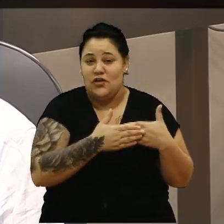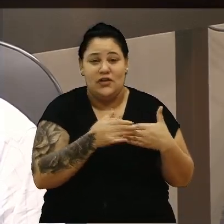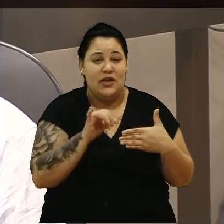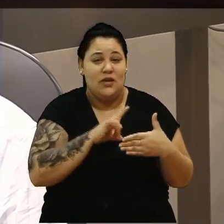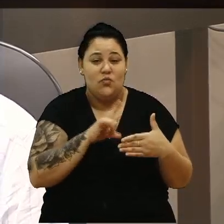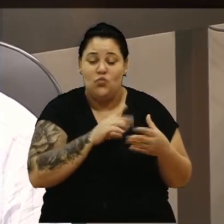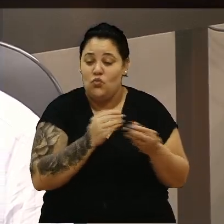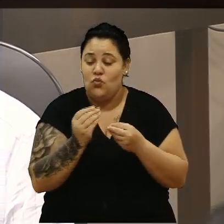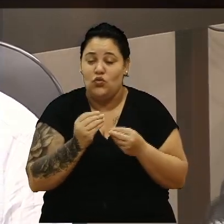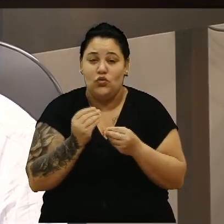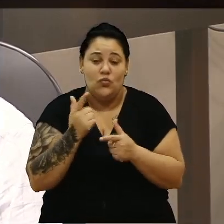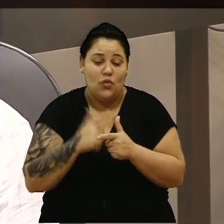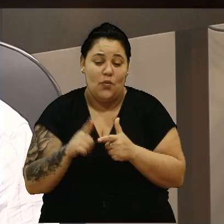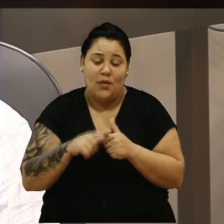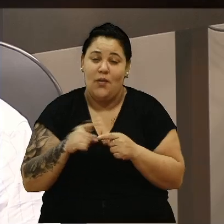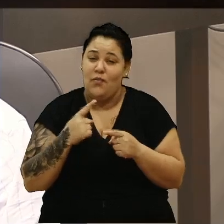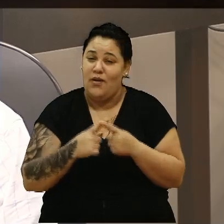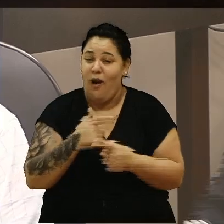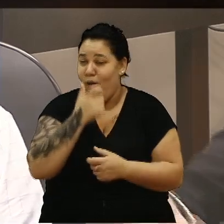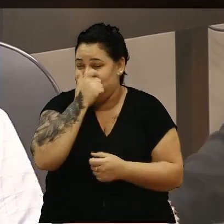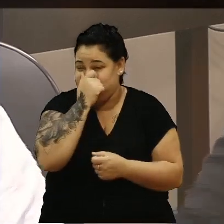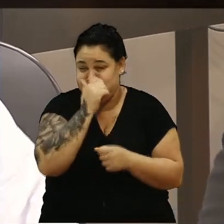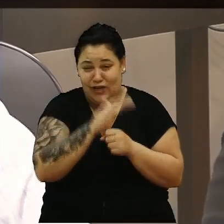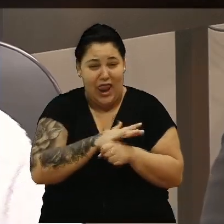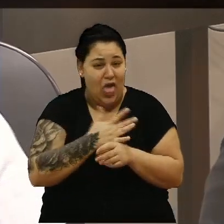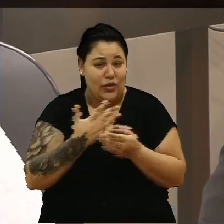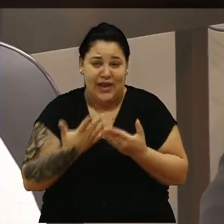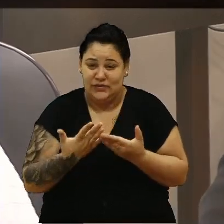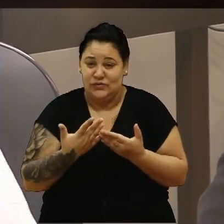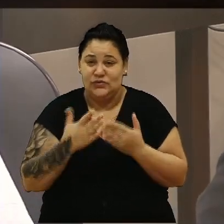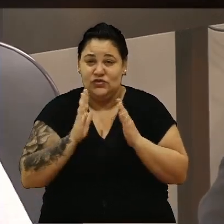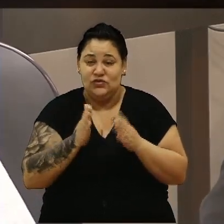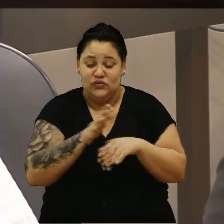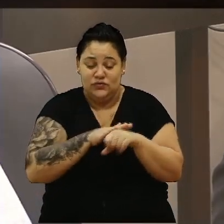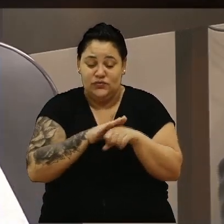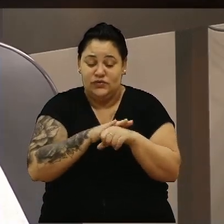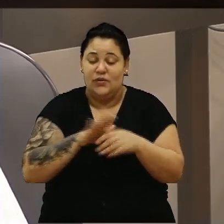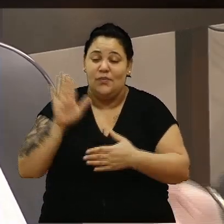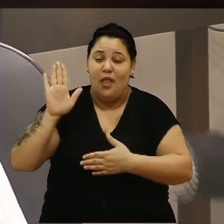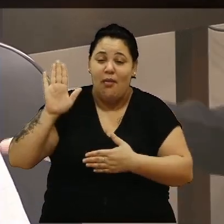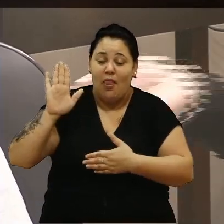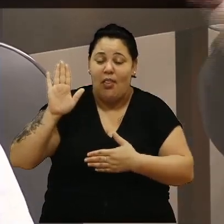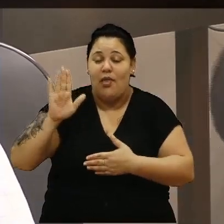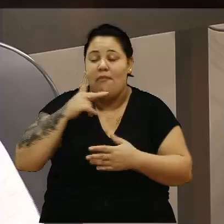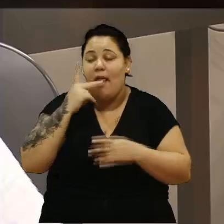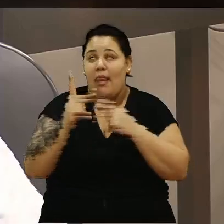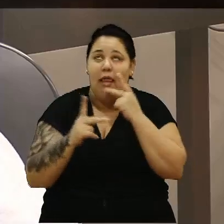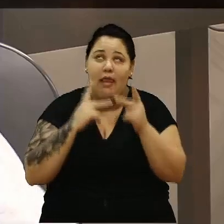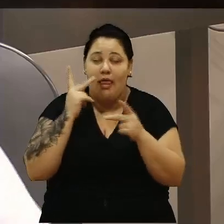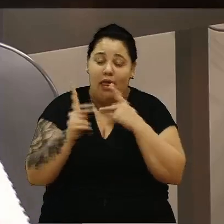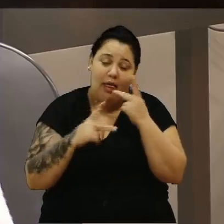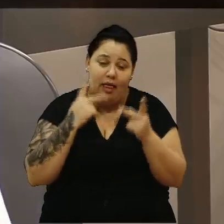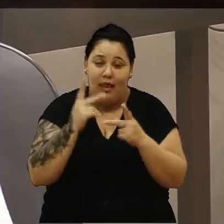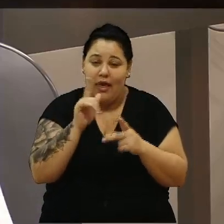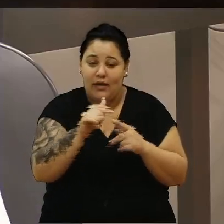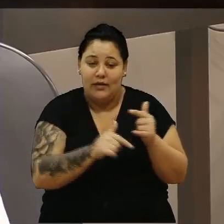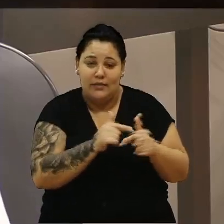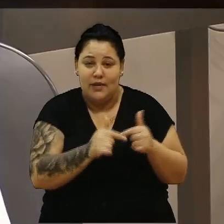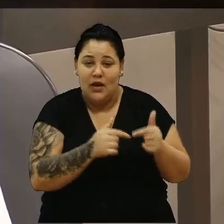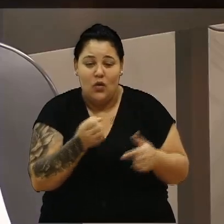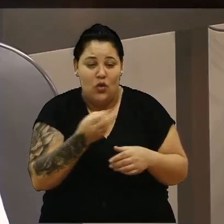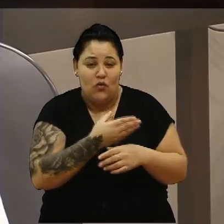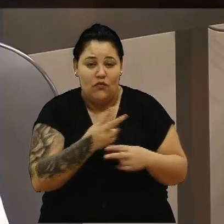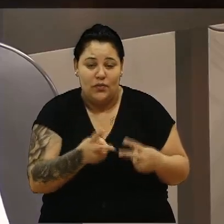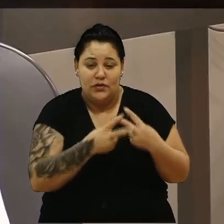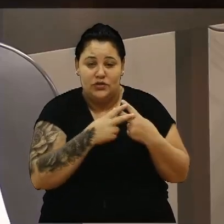pela superlotação. A gente esteve lá conversando com ele, nos prometeu mundos e fundos, falaram que iam colocar para funcionar aquele novo ali, até agora nada,